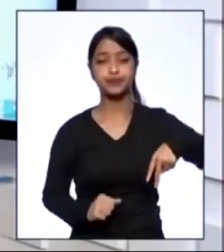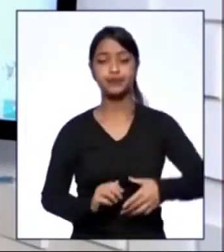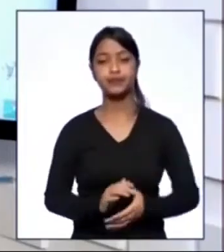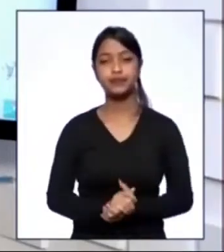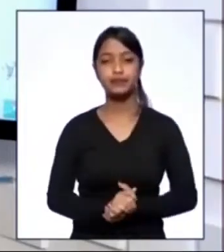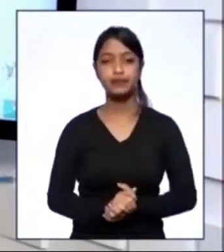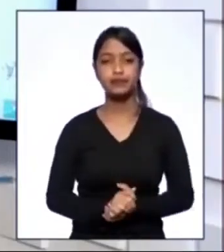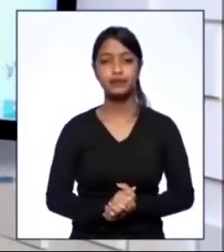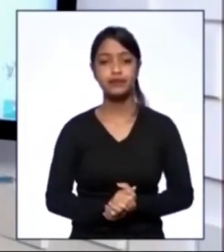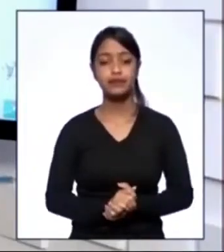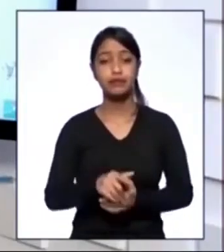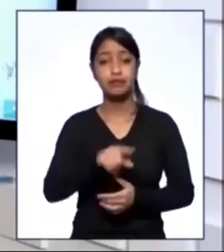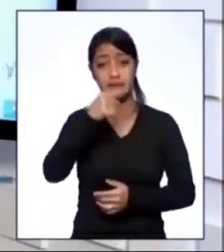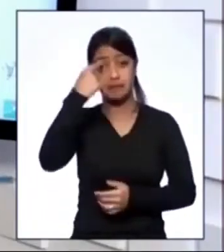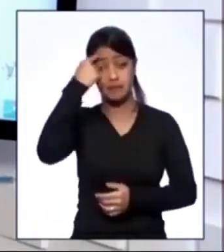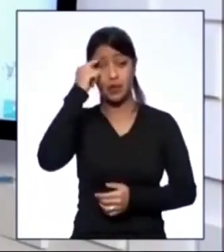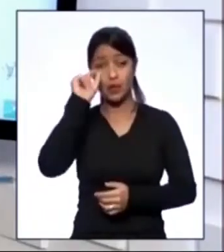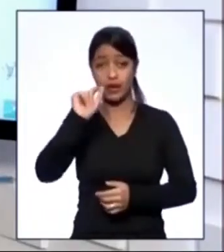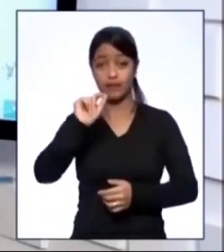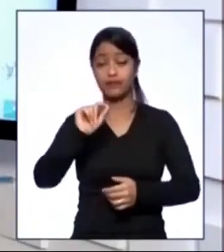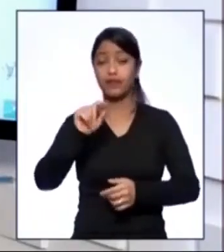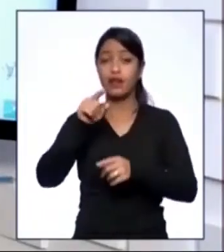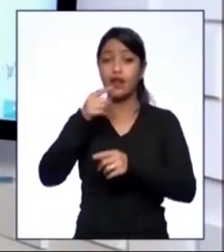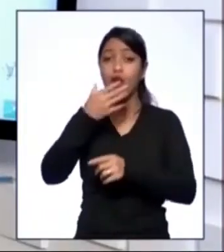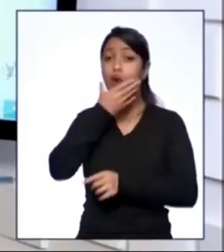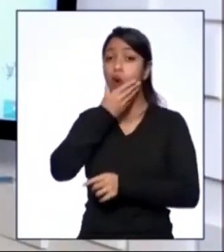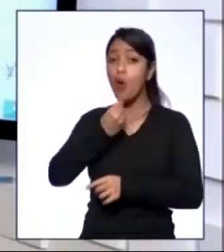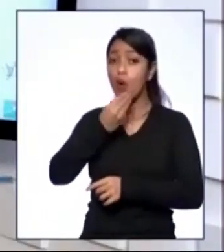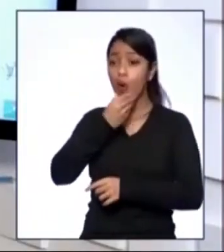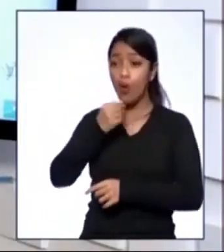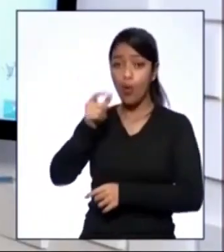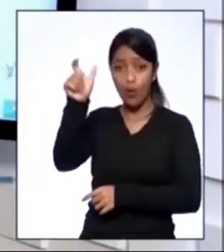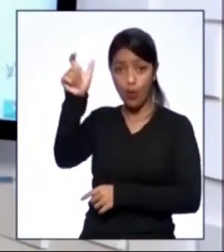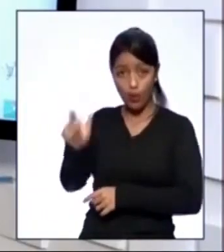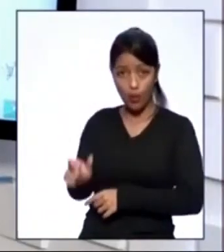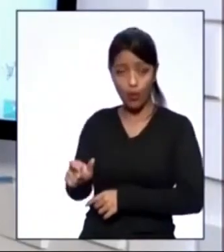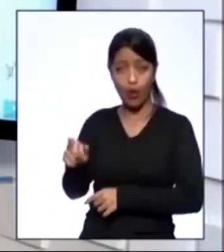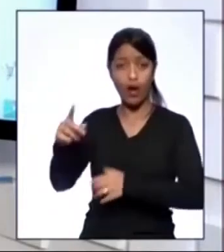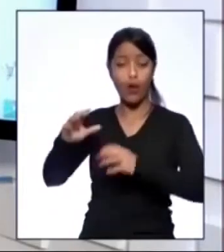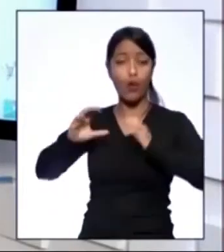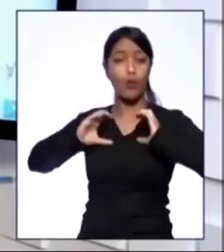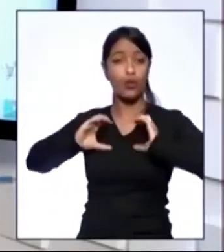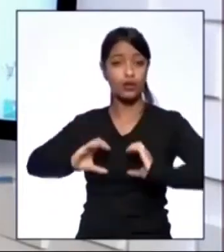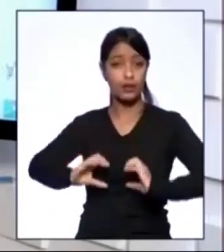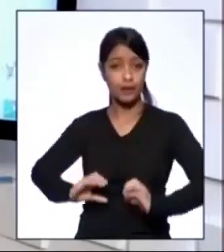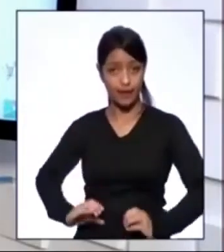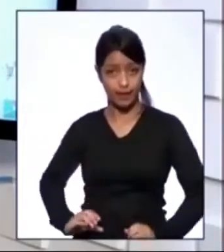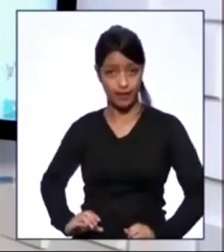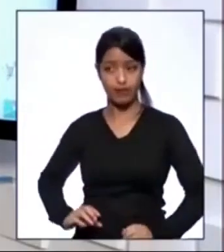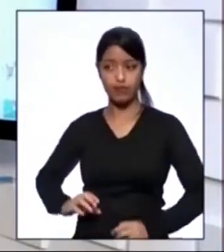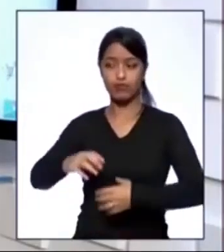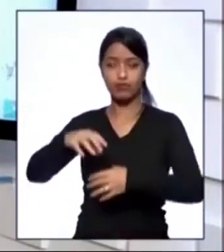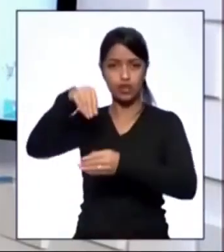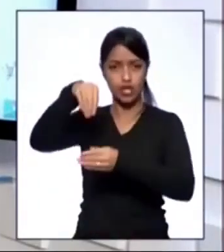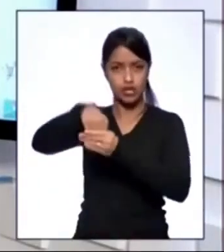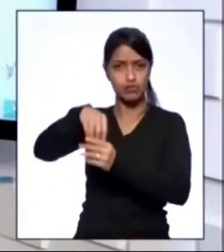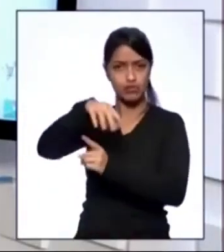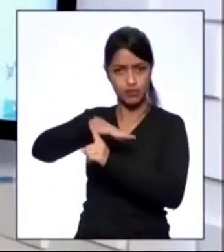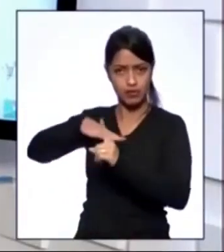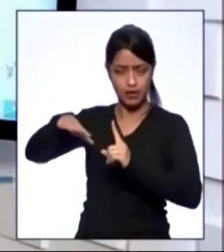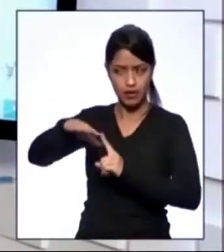É esperado o comportamento de um homem dentro de um universo social, é muito